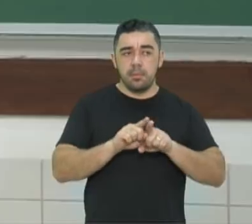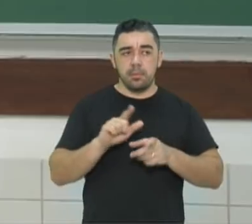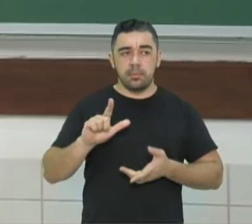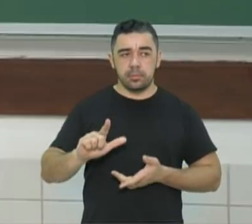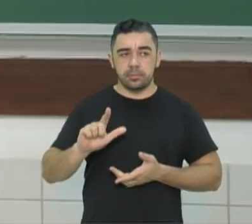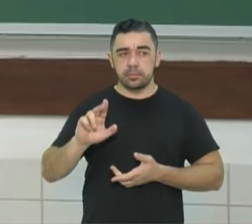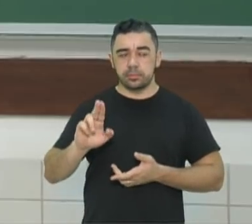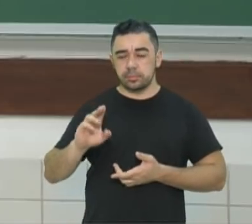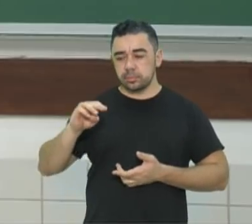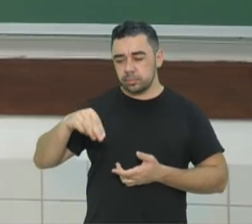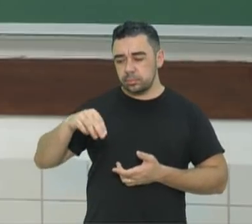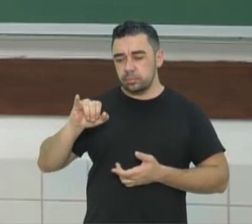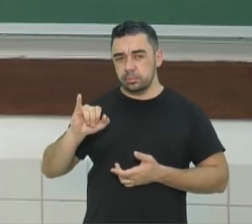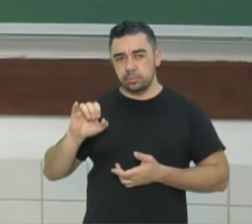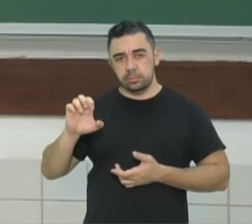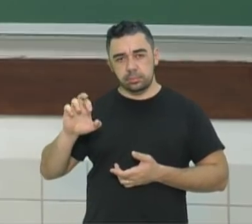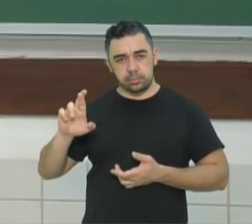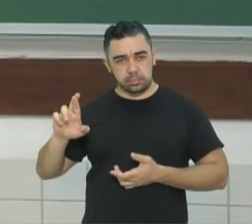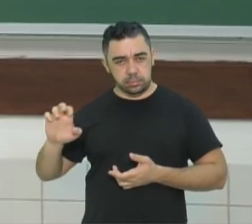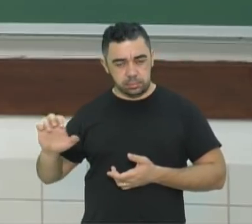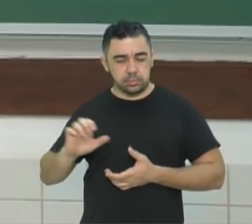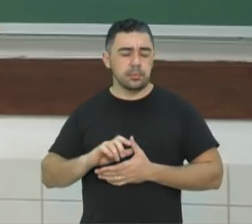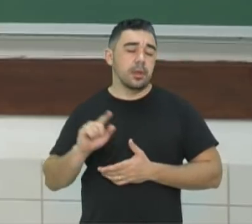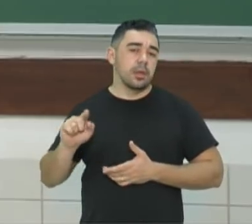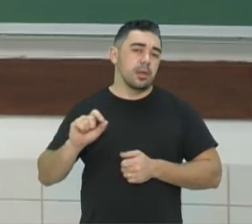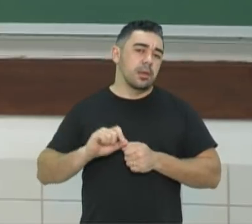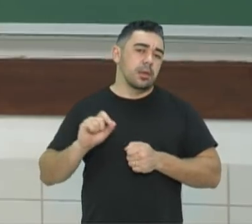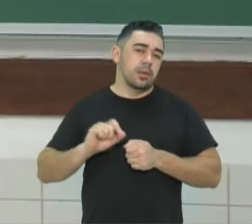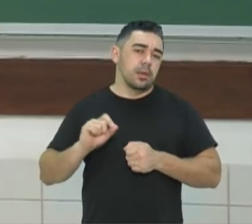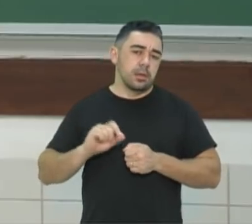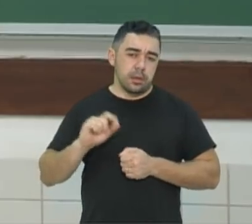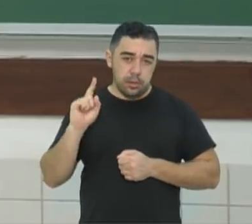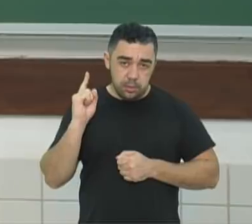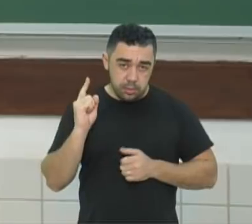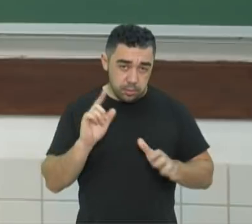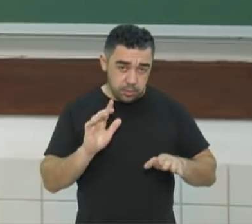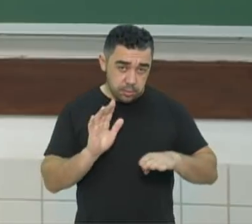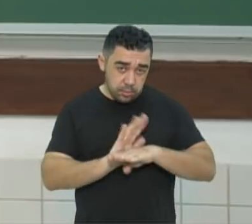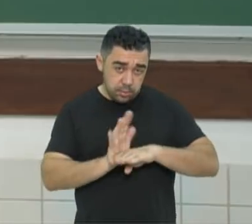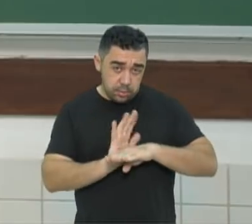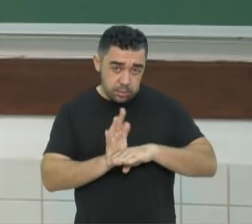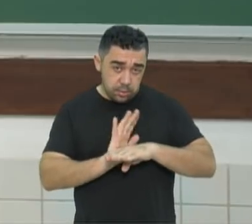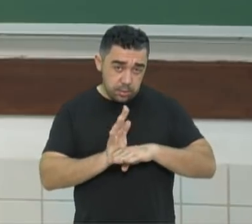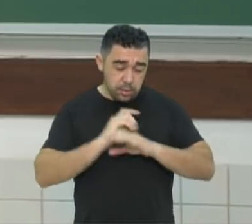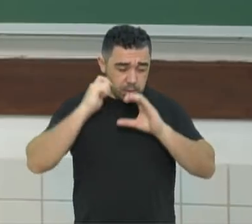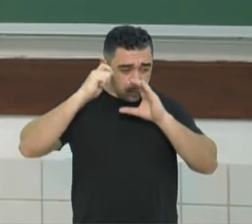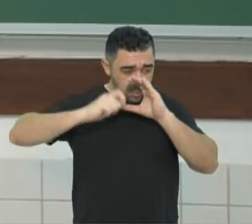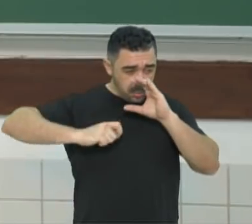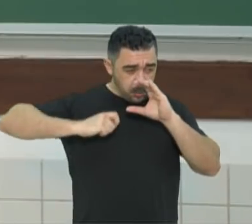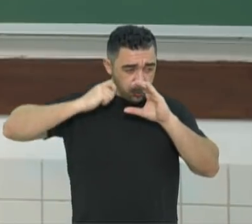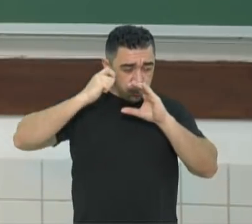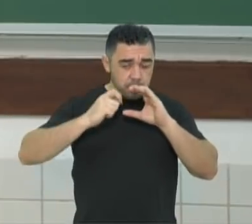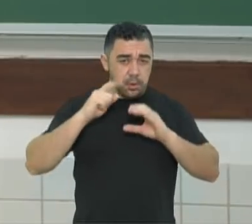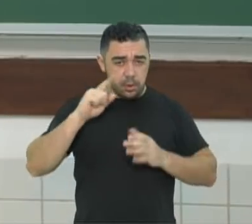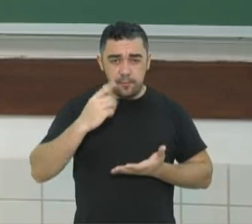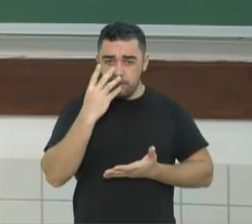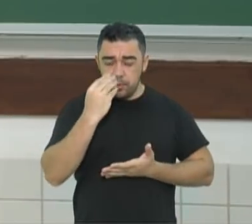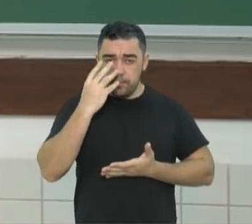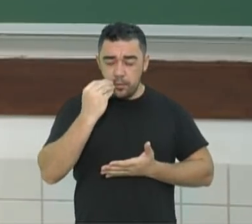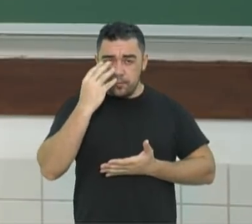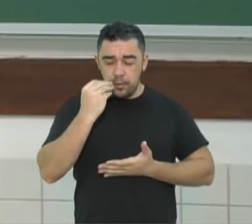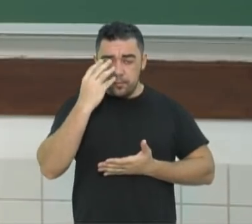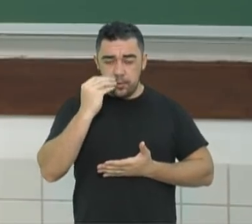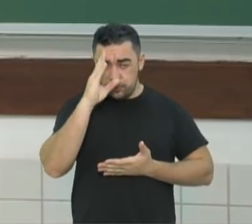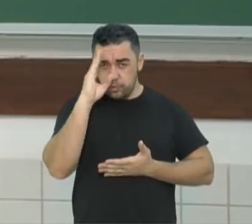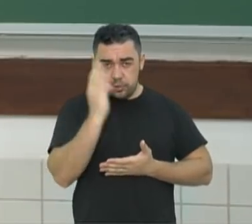particular porque ele permitia exatamente produzir um filme através da fotografia. Ele faria a